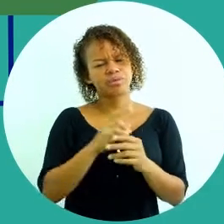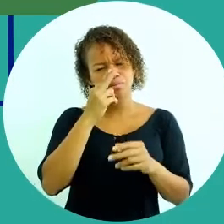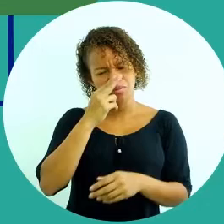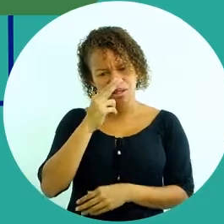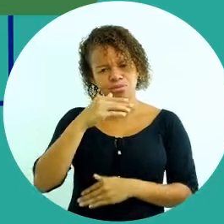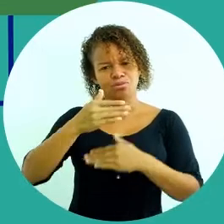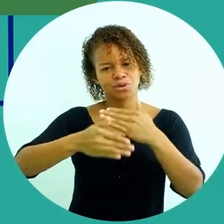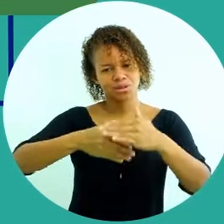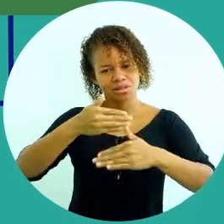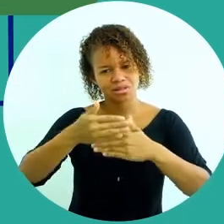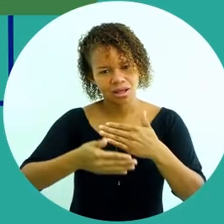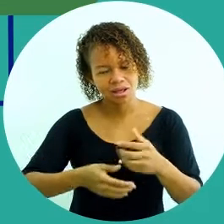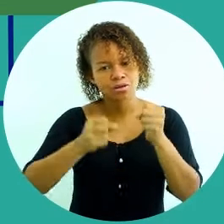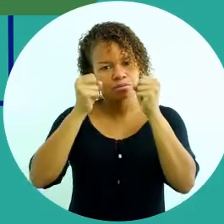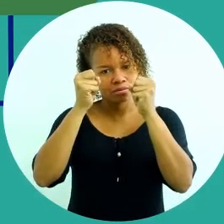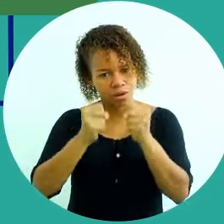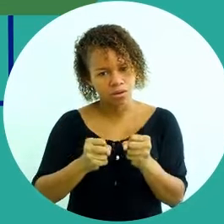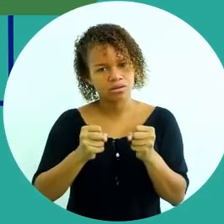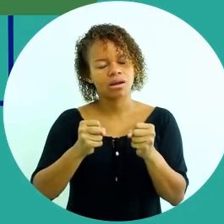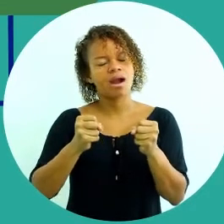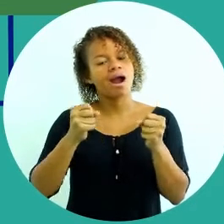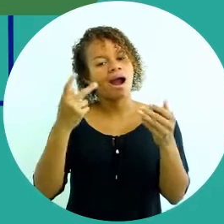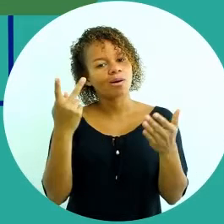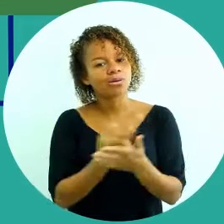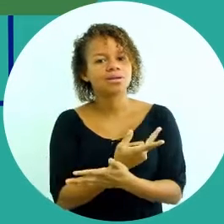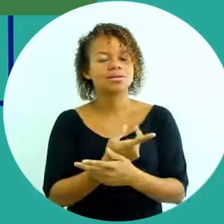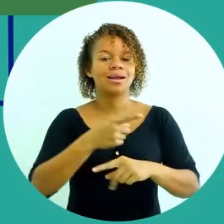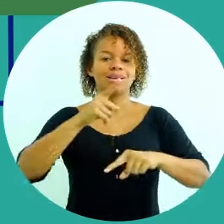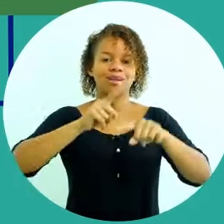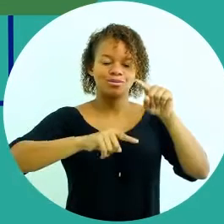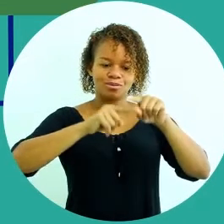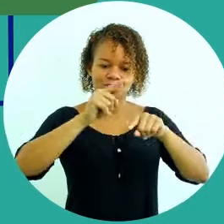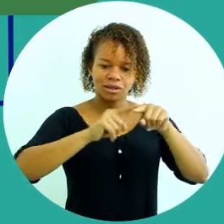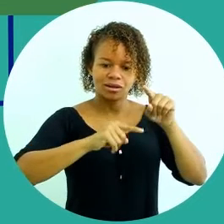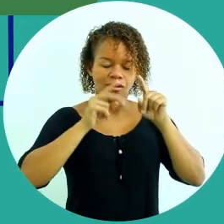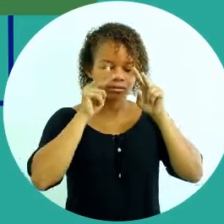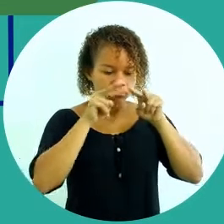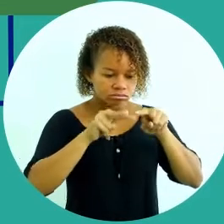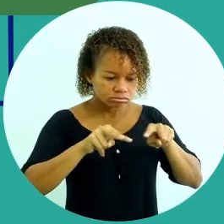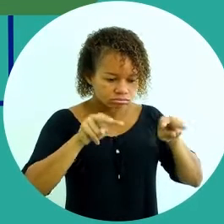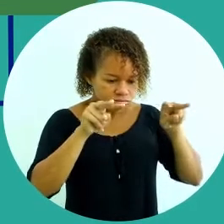Mesmo no processo de reedição, pode haver novamente uma validação do material, ou